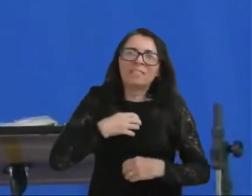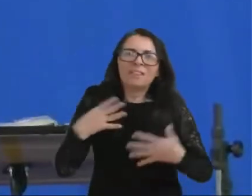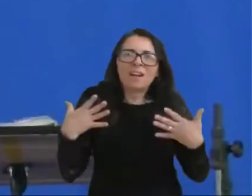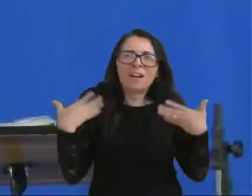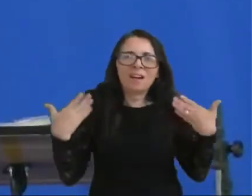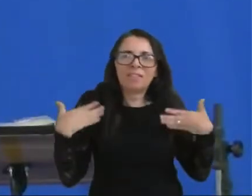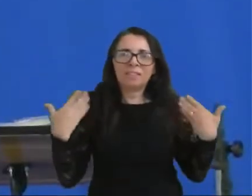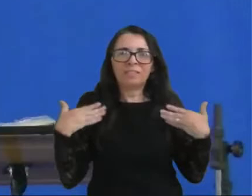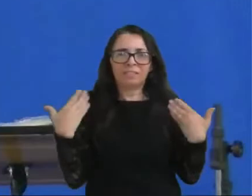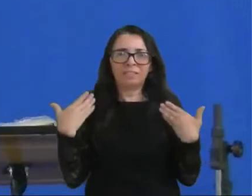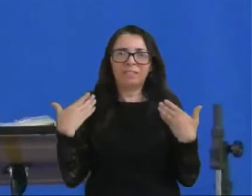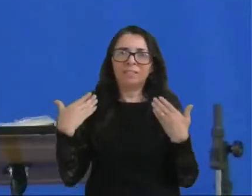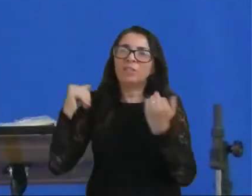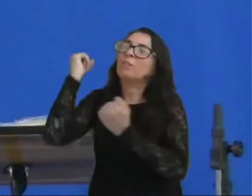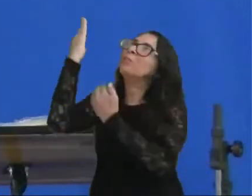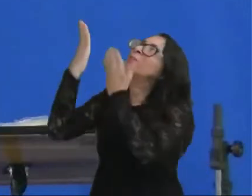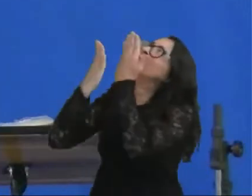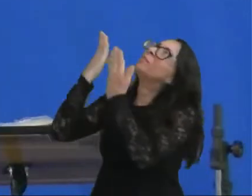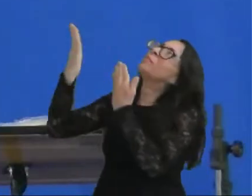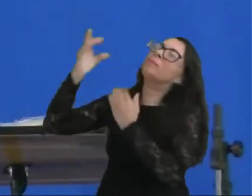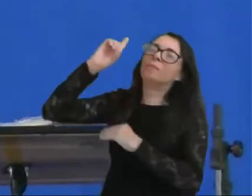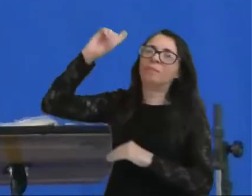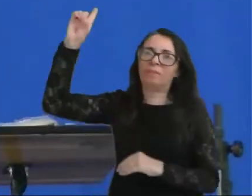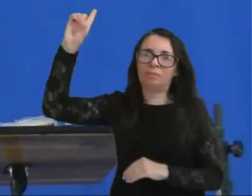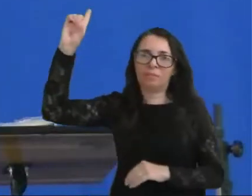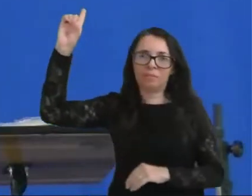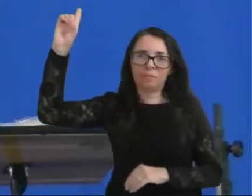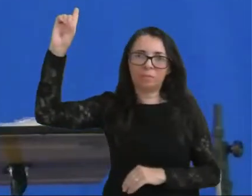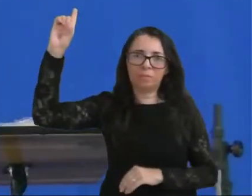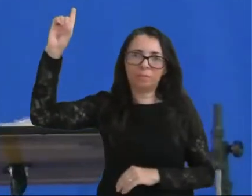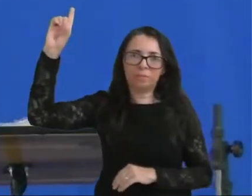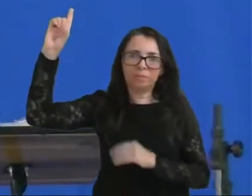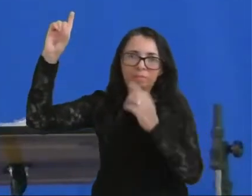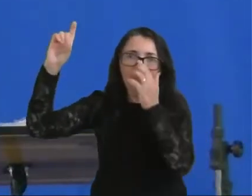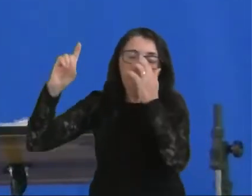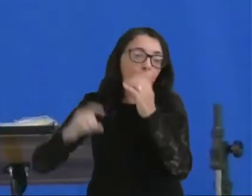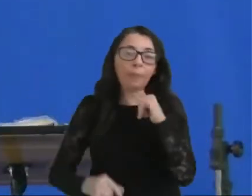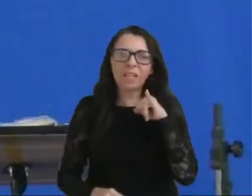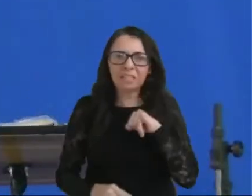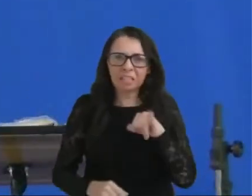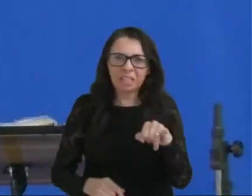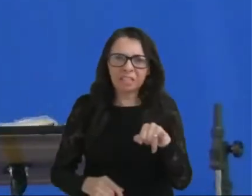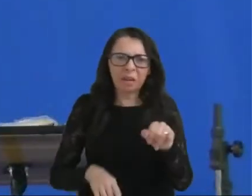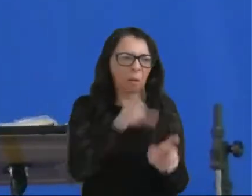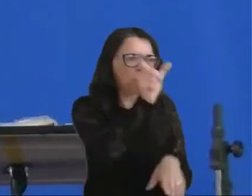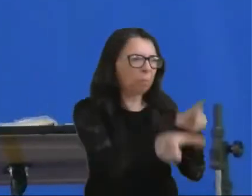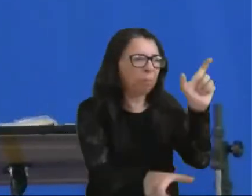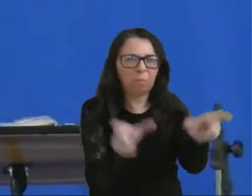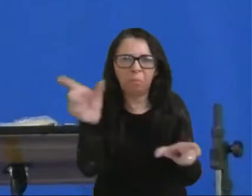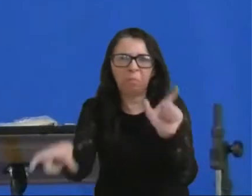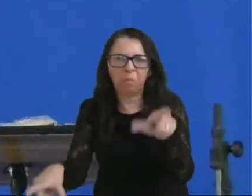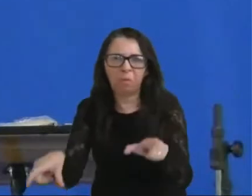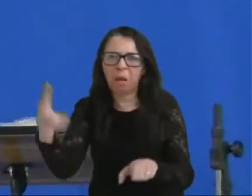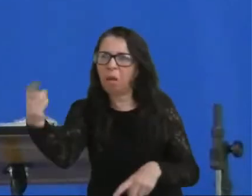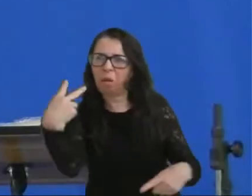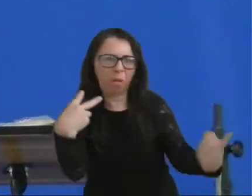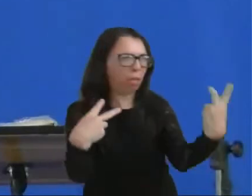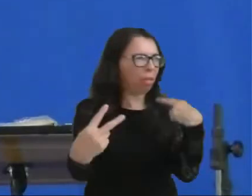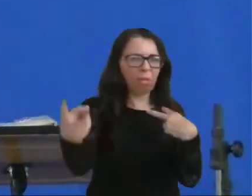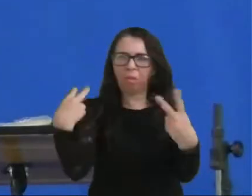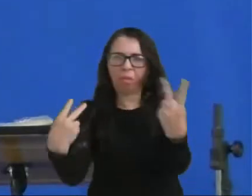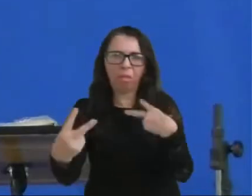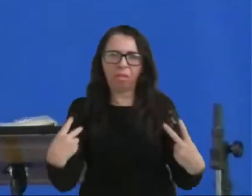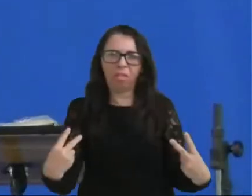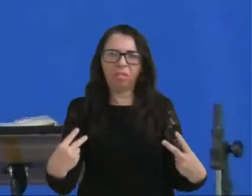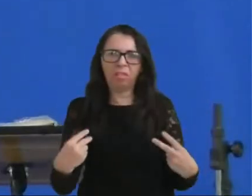denunciar o pecado, as pessoas acabam convivendo junto. Não é para poder você deixar o